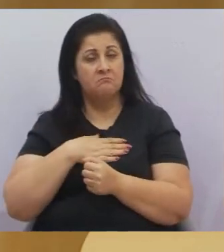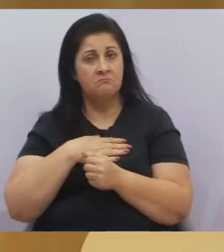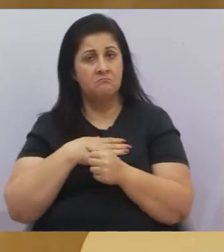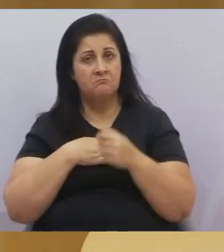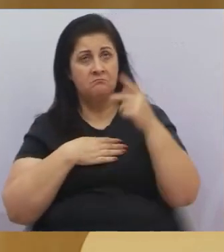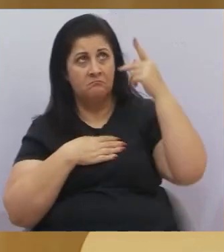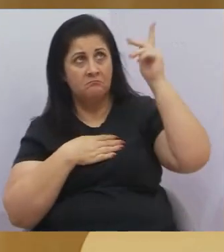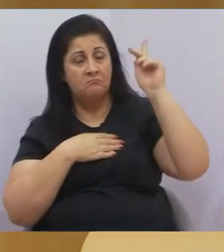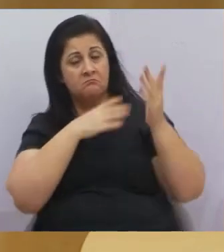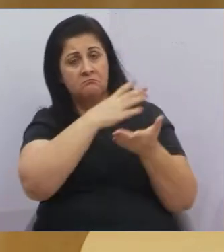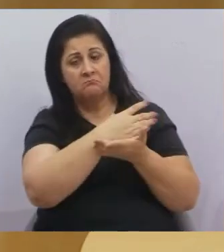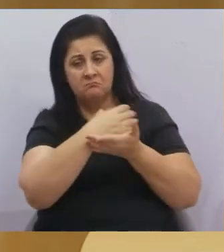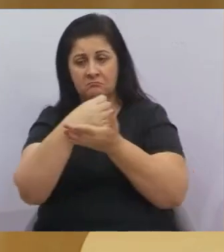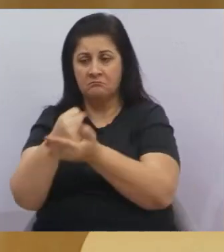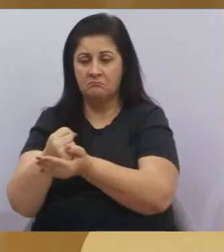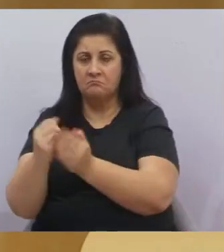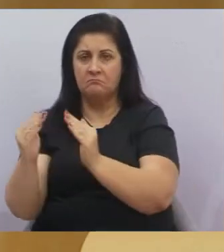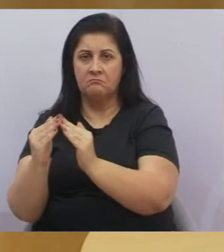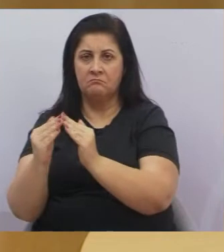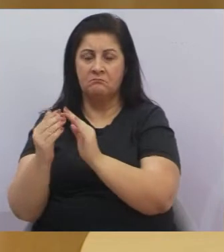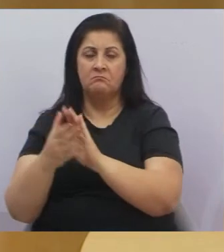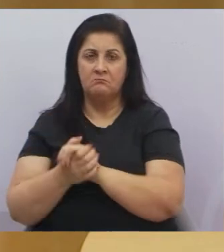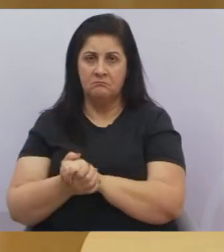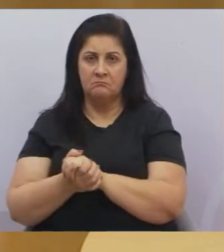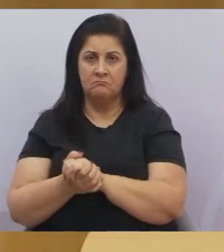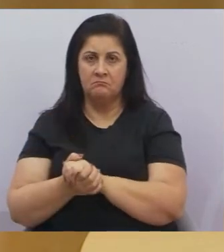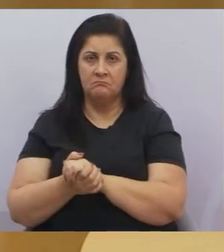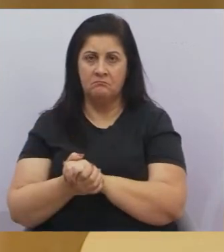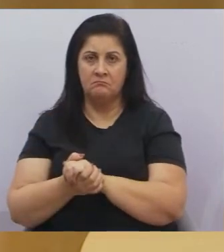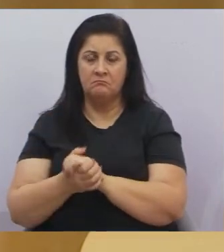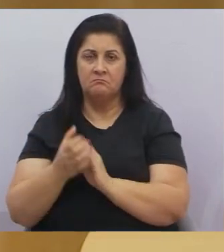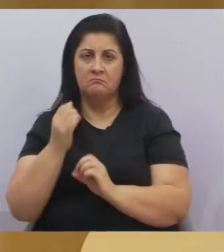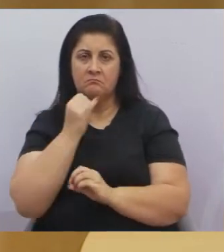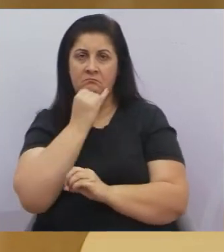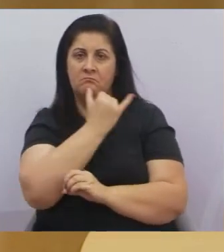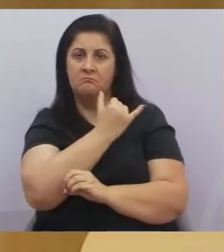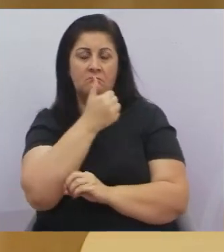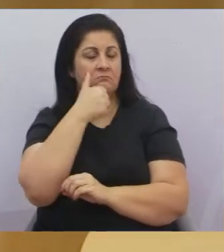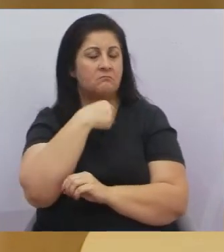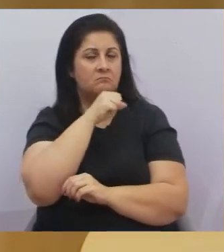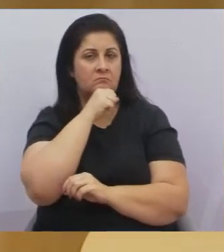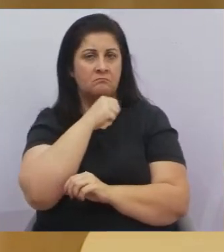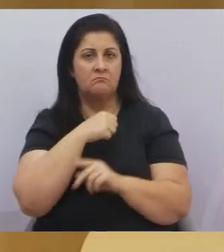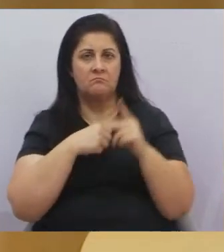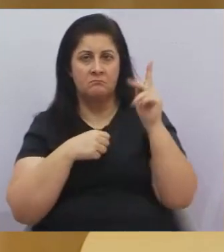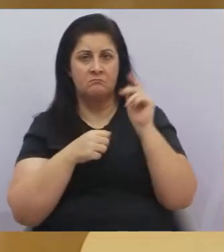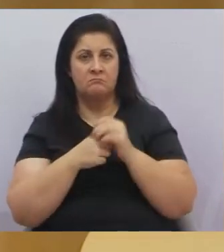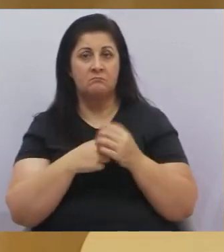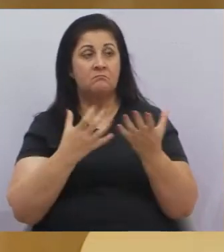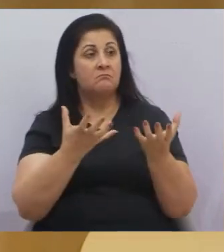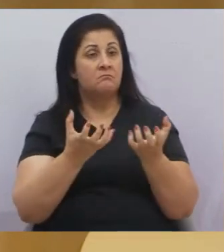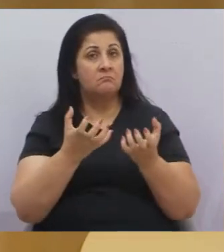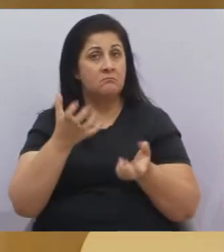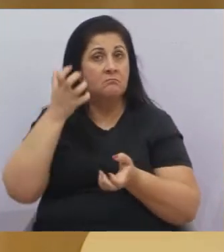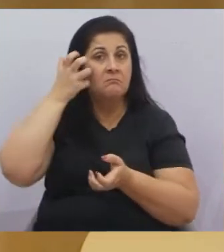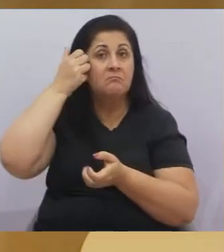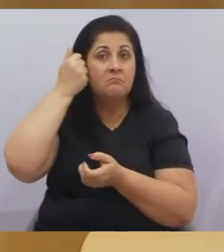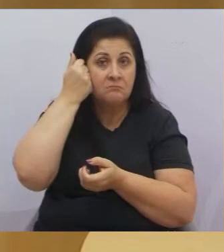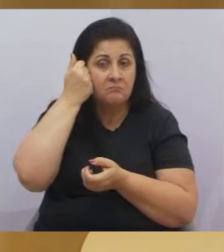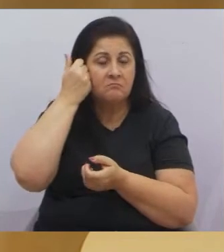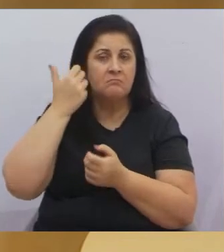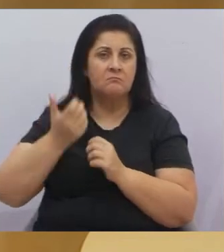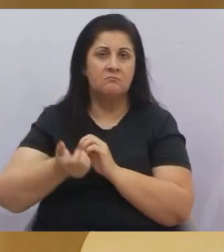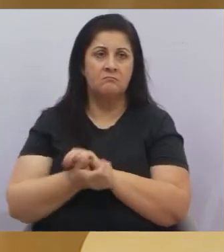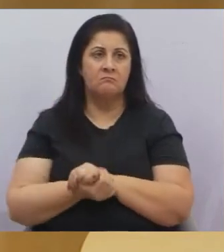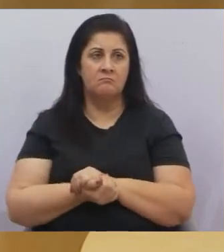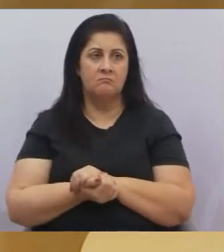para morar na casa deles. E chegou na minha mãe, senhor presidente, falou o seguinte: nós queremos adotar